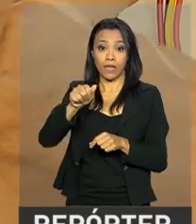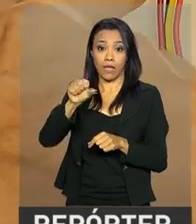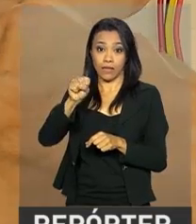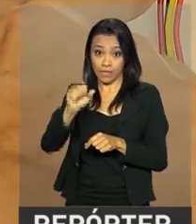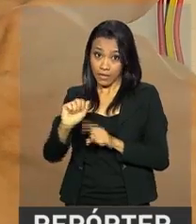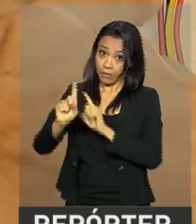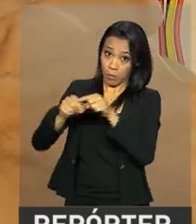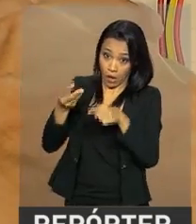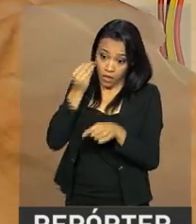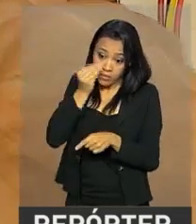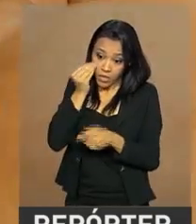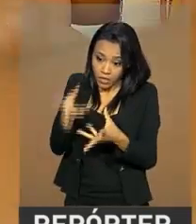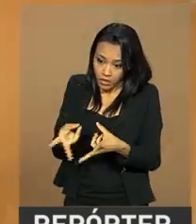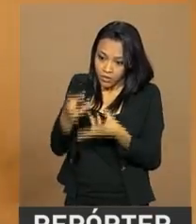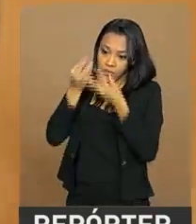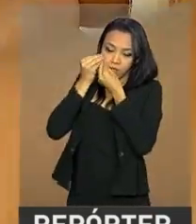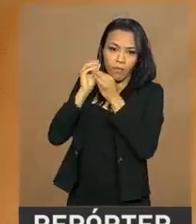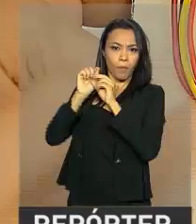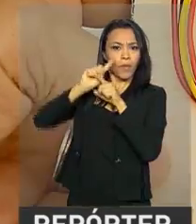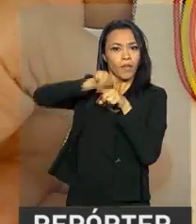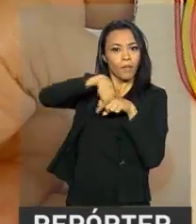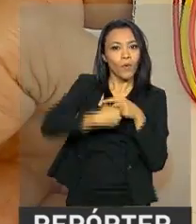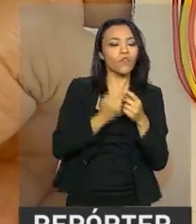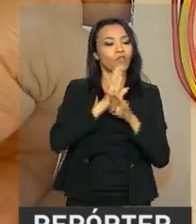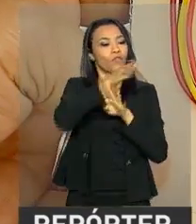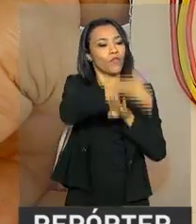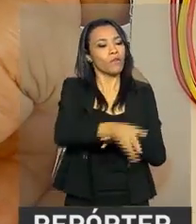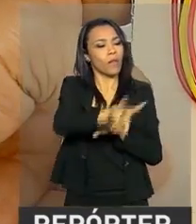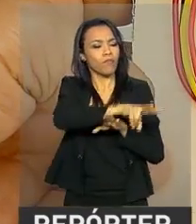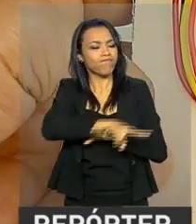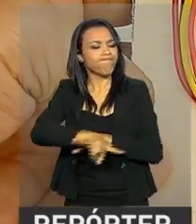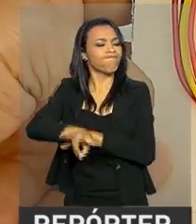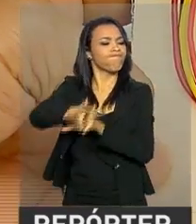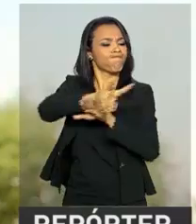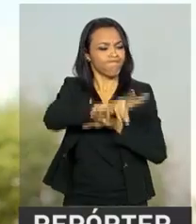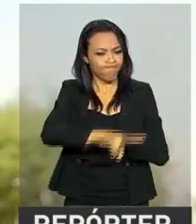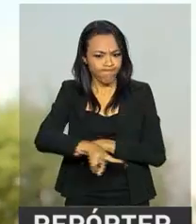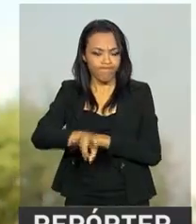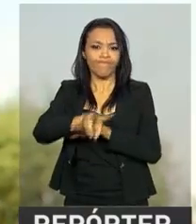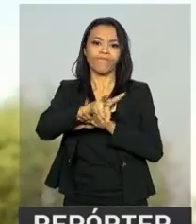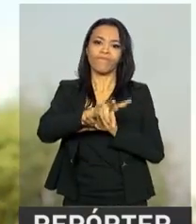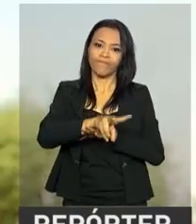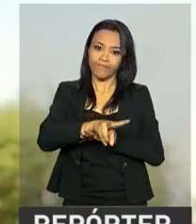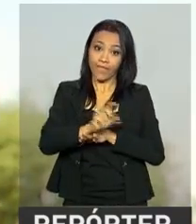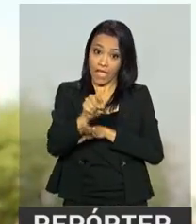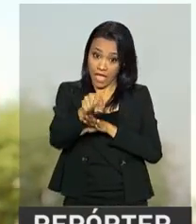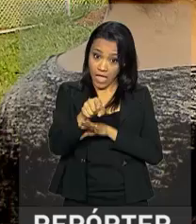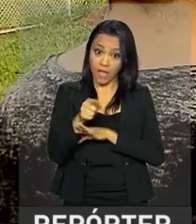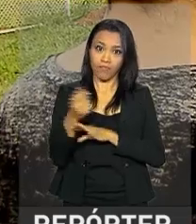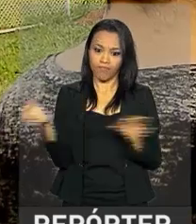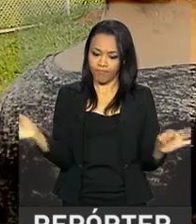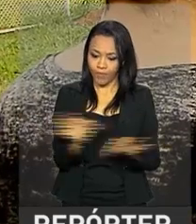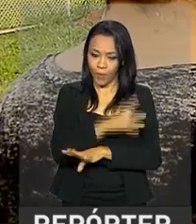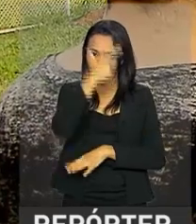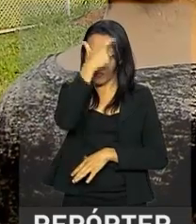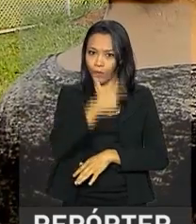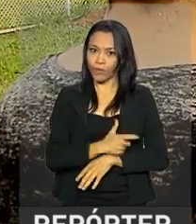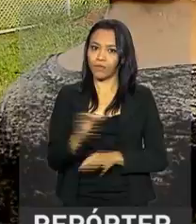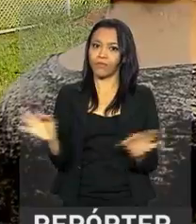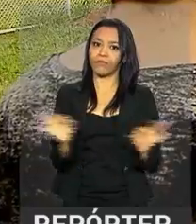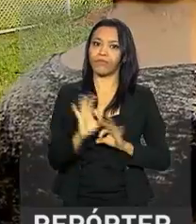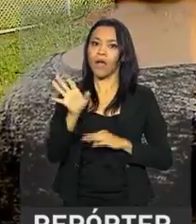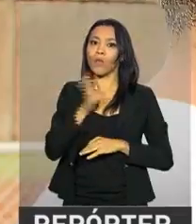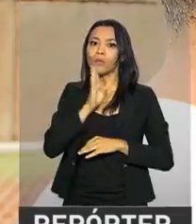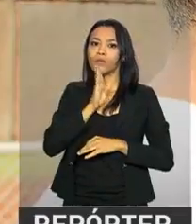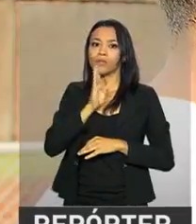equipamentos para acompanhar as mudanças climáticas ea umidade do solo agora isaías está pronto para repassar